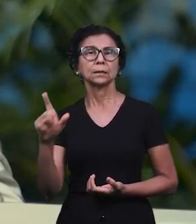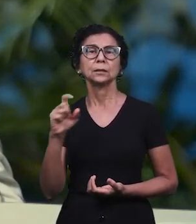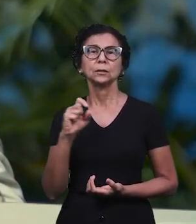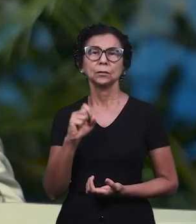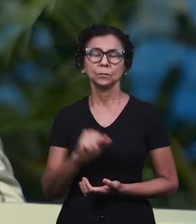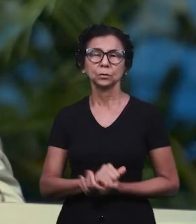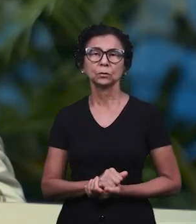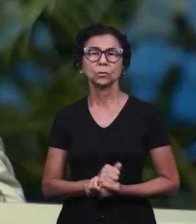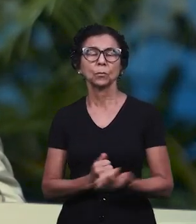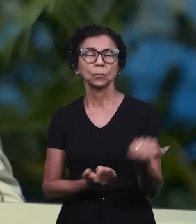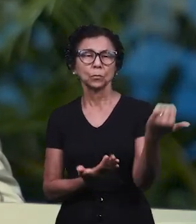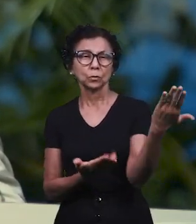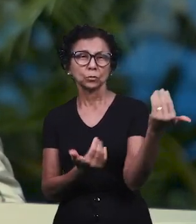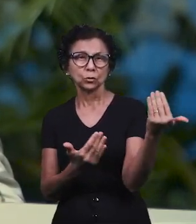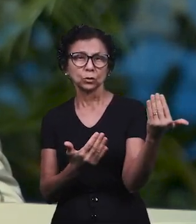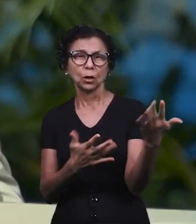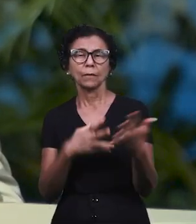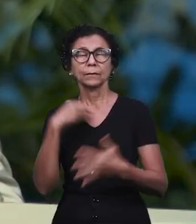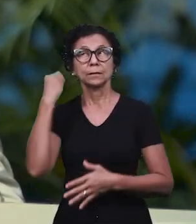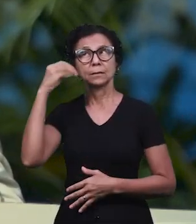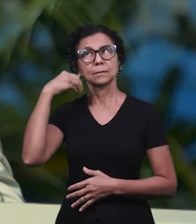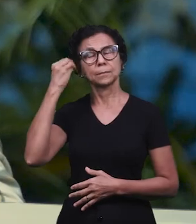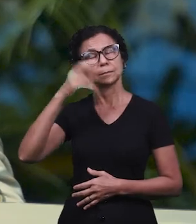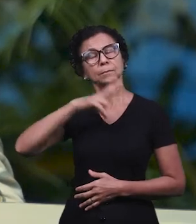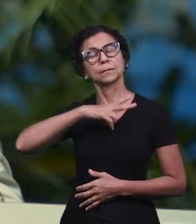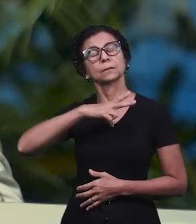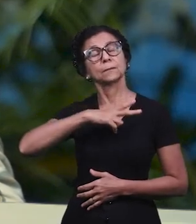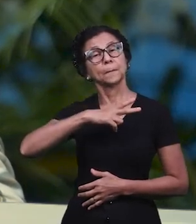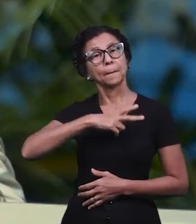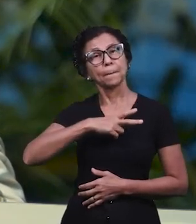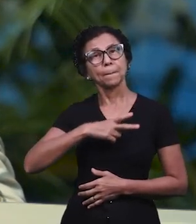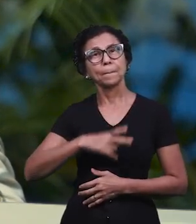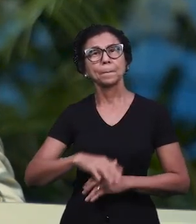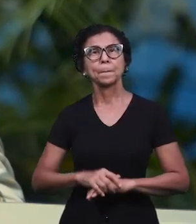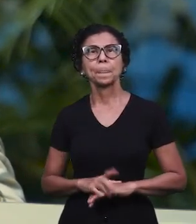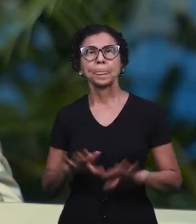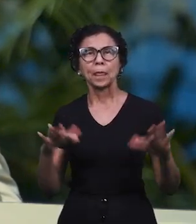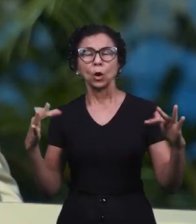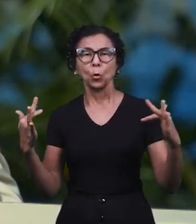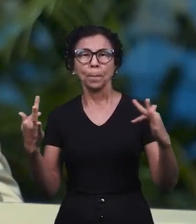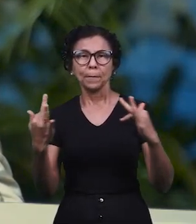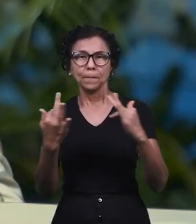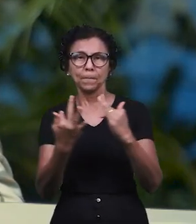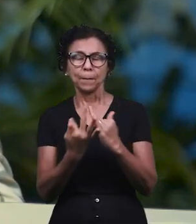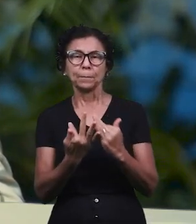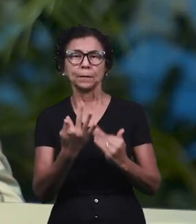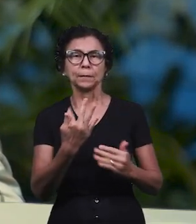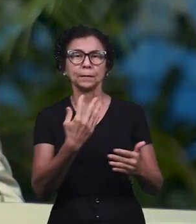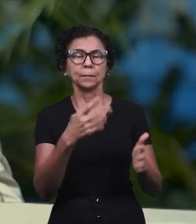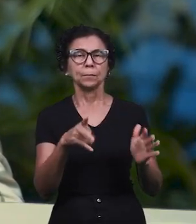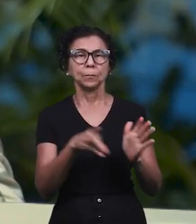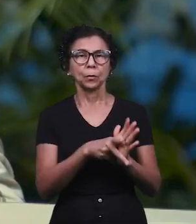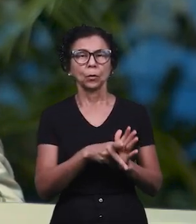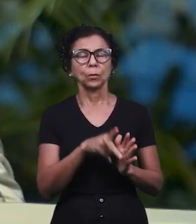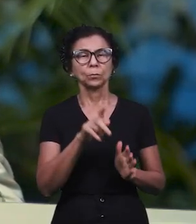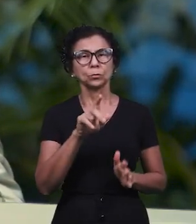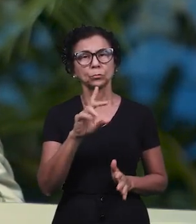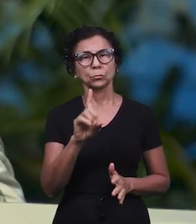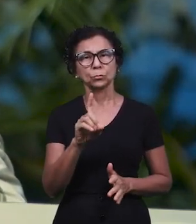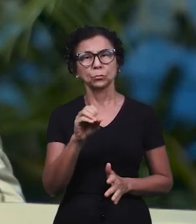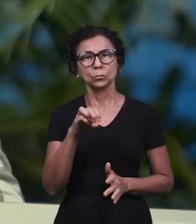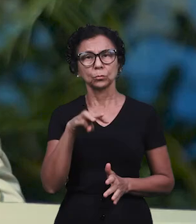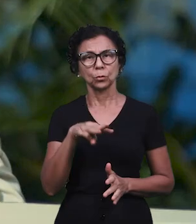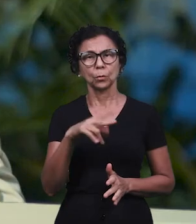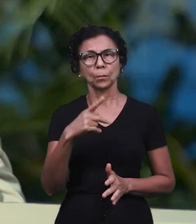como jovem, ter as nossas experiências. Uma família de Dom Pedrito nos recebeu muito bem, e o final de semana